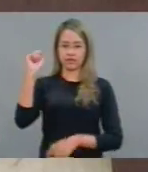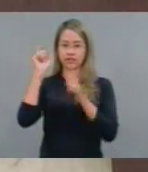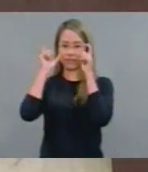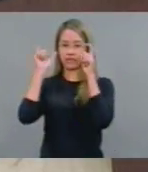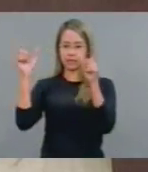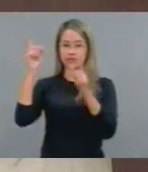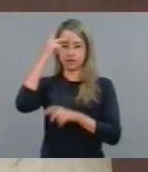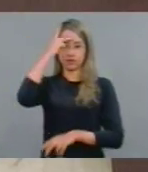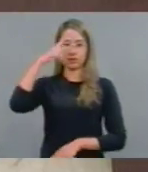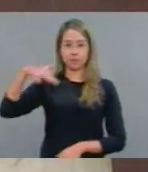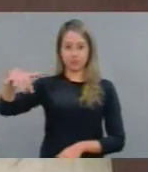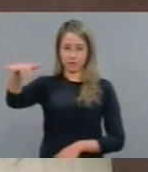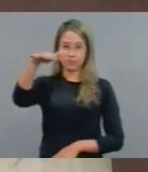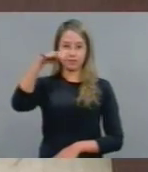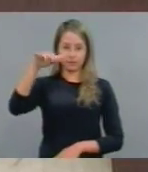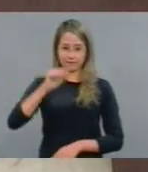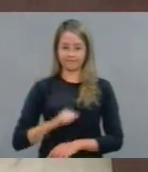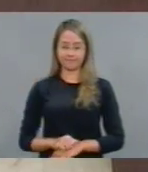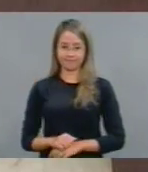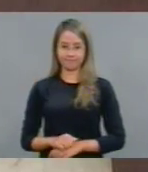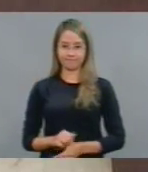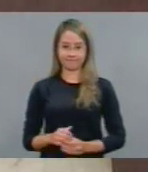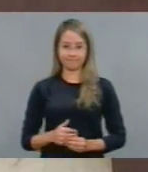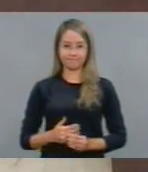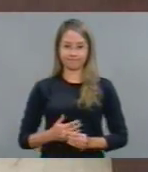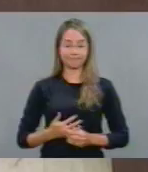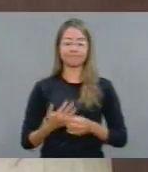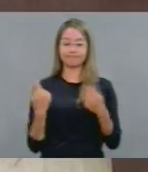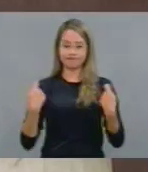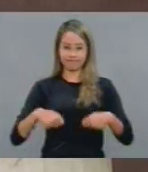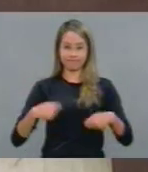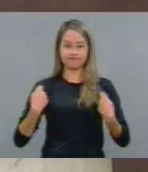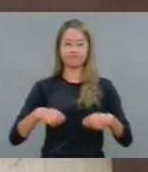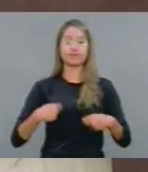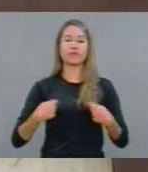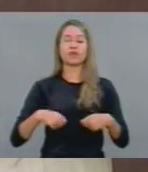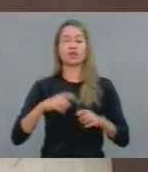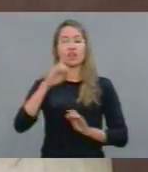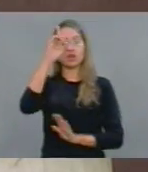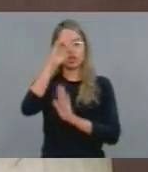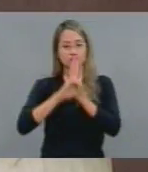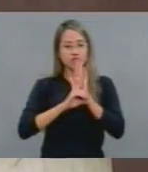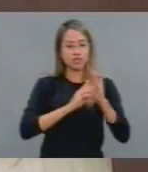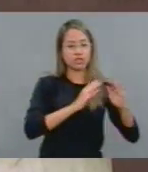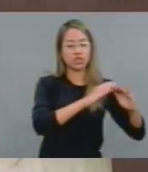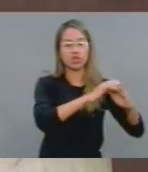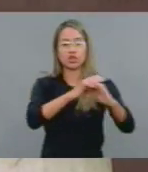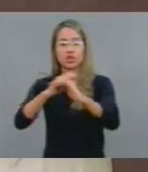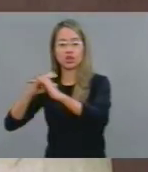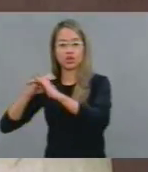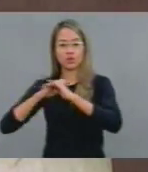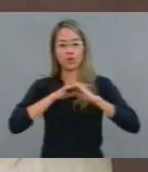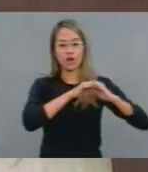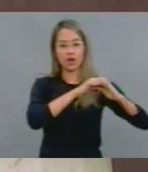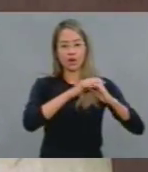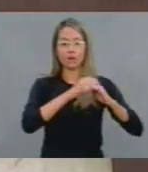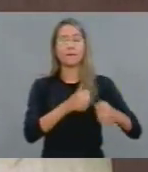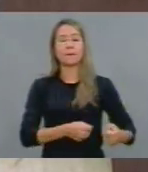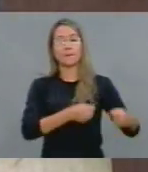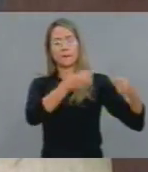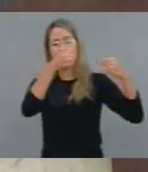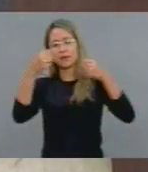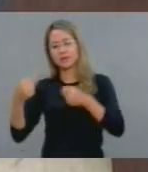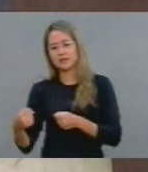interesses das maiorias sociais. Por democratização da riqueza, democratização do poder, democratização